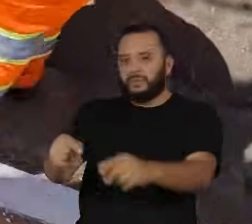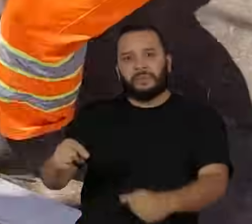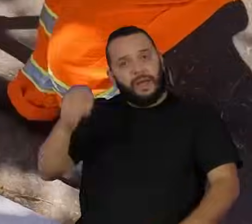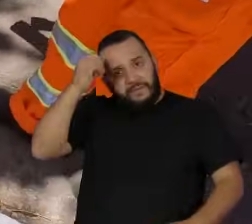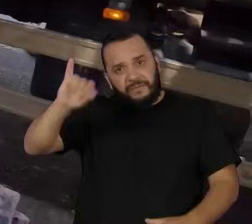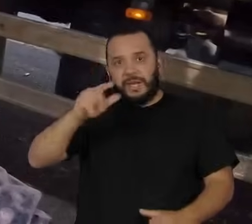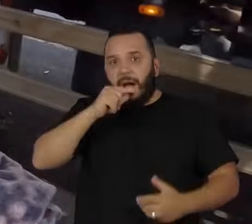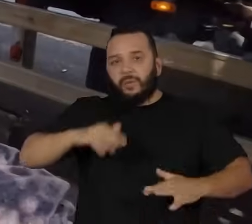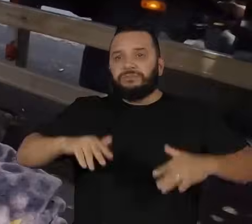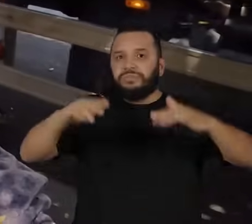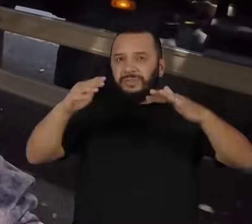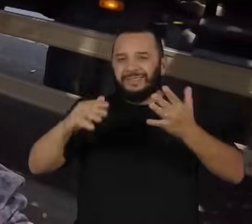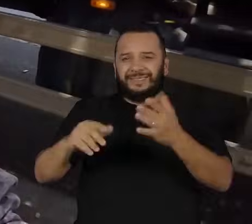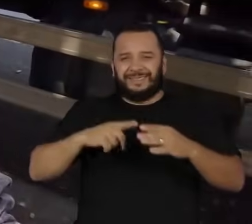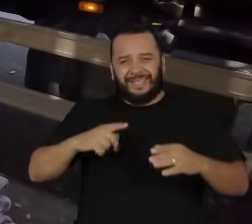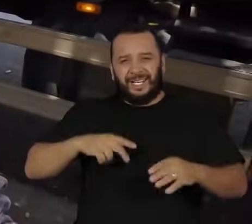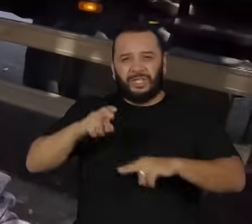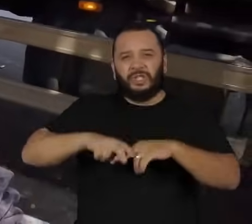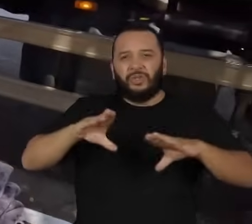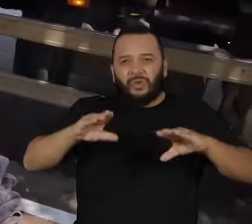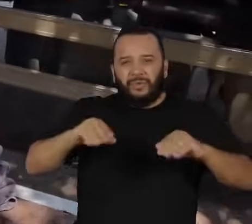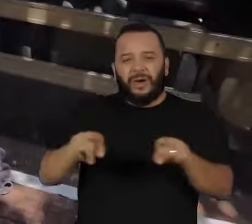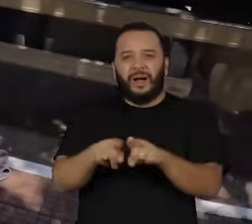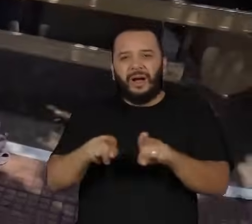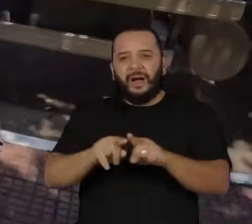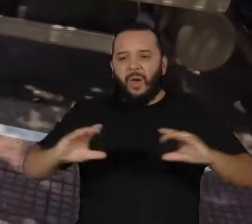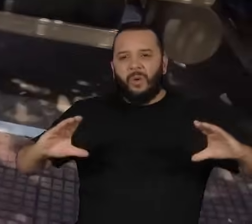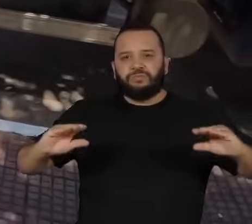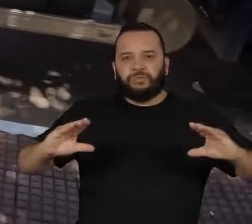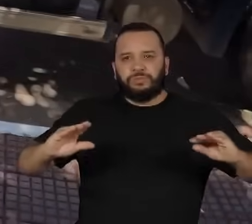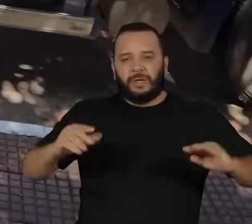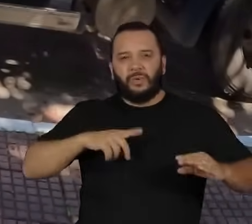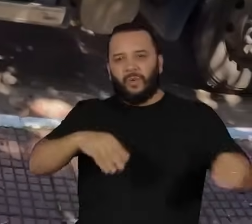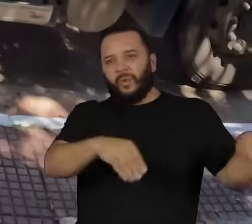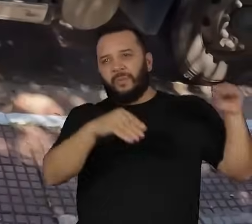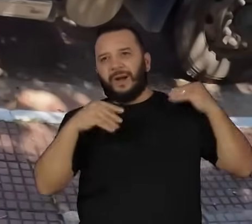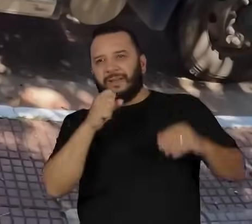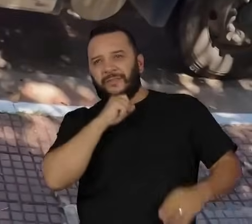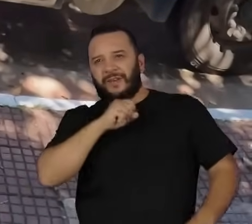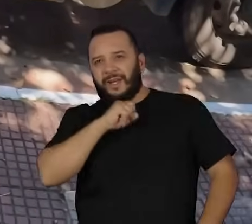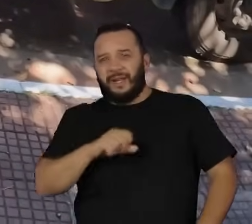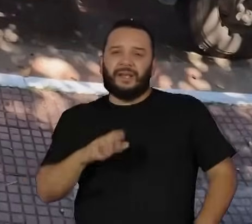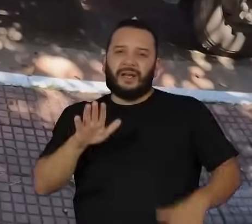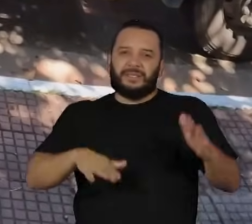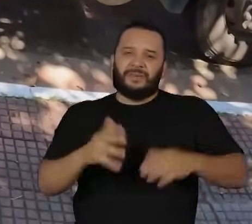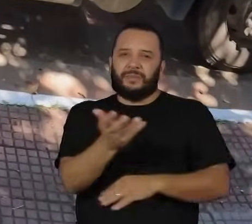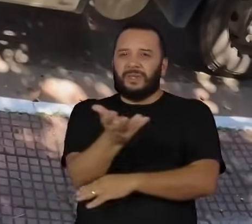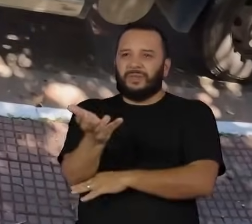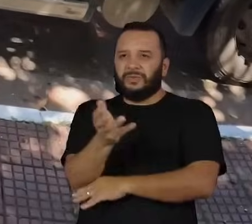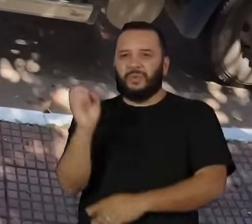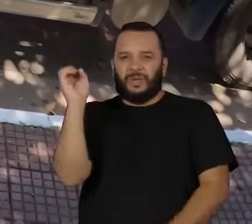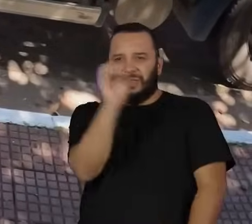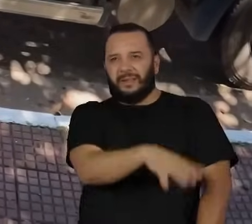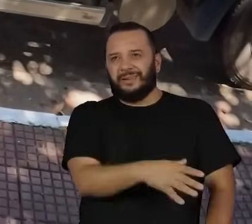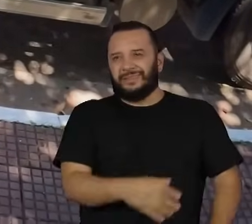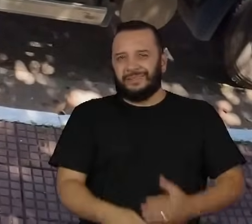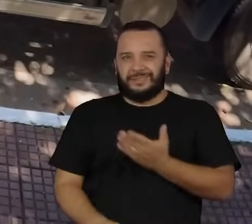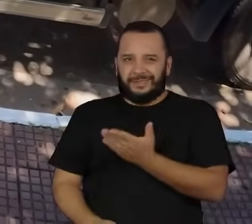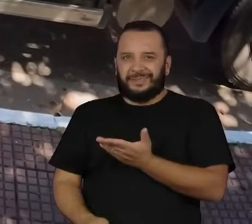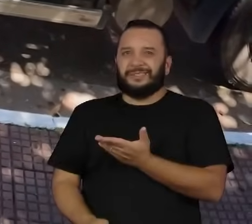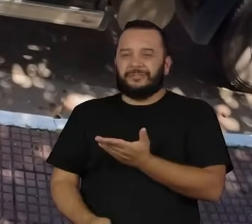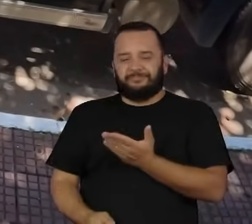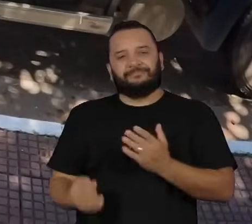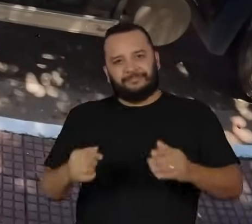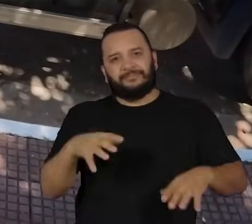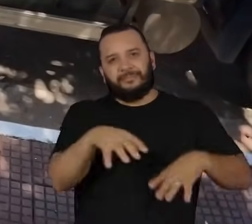negócios, sofá, colchão, coberta velha que os moradores de rua não usam mais, eles deixam para lá, entendeu? Aí a